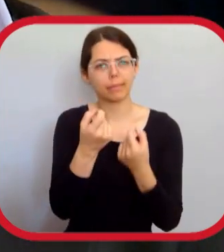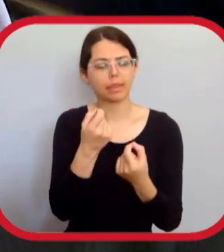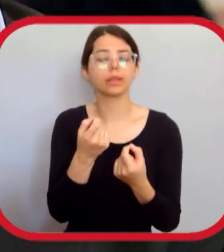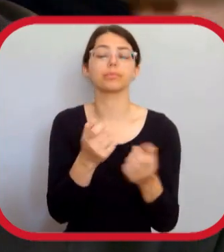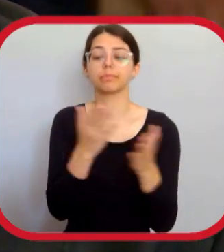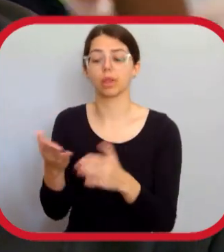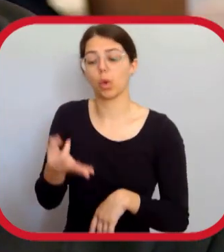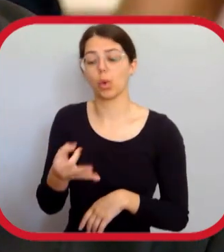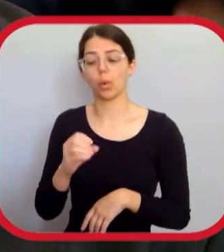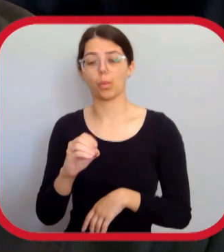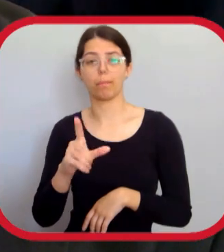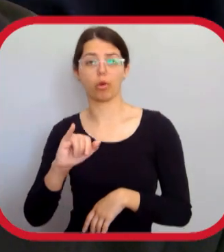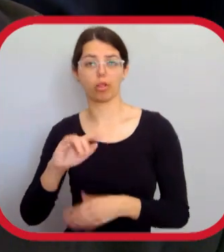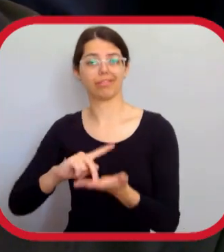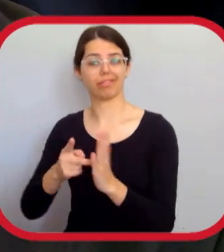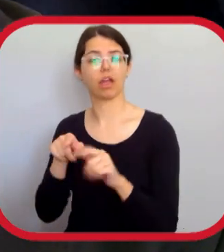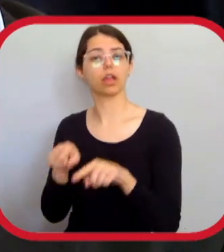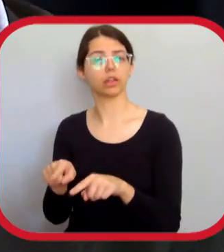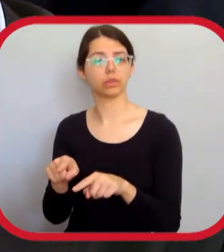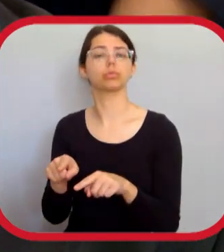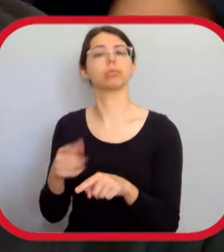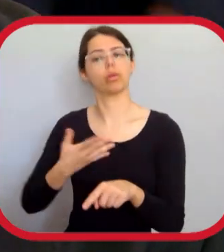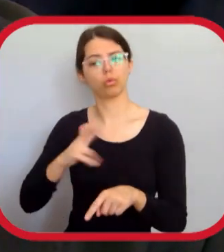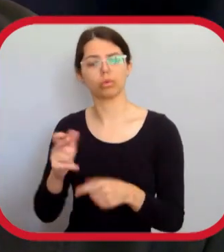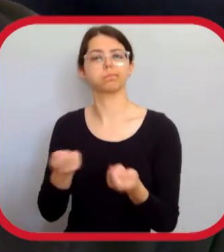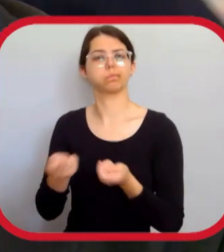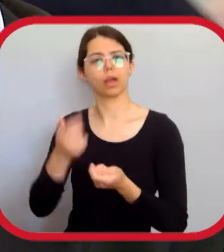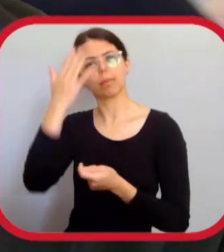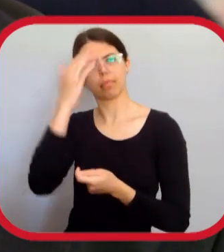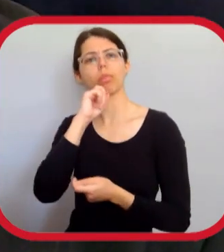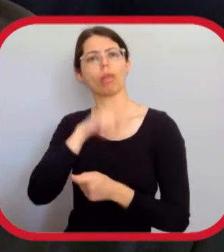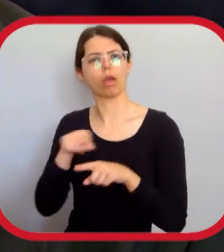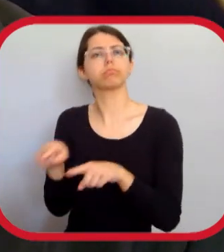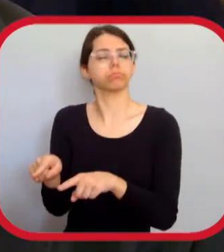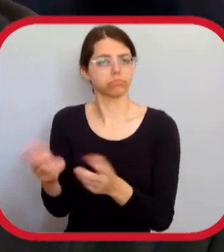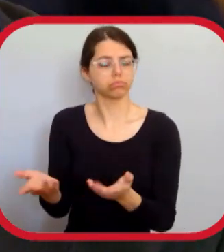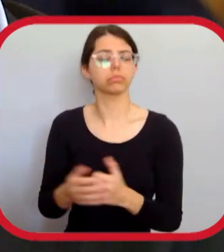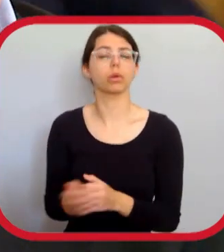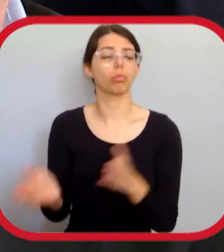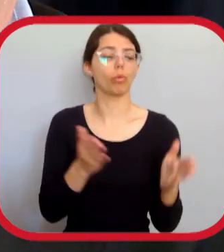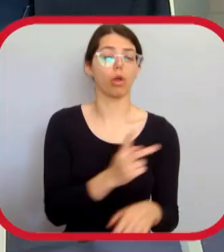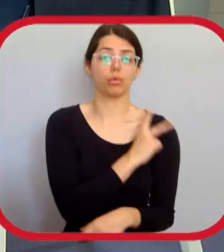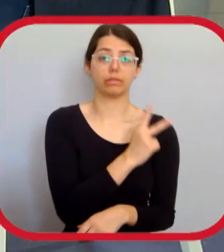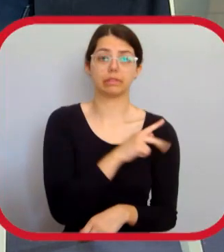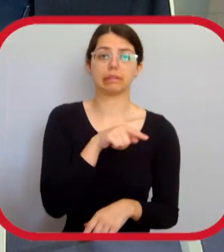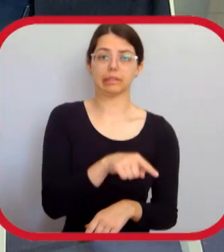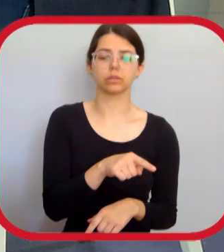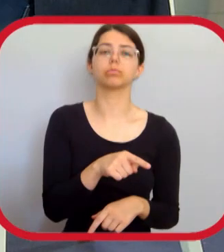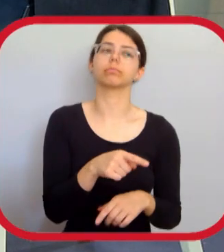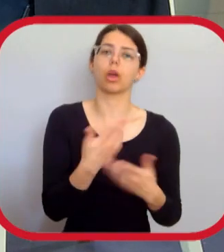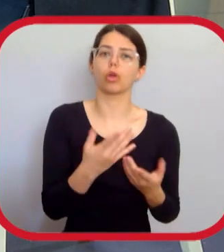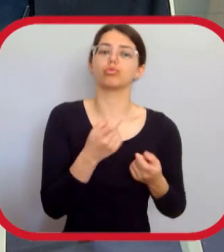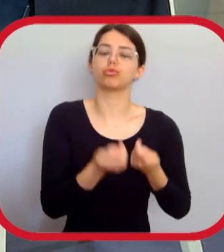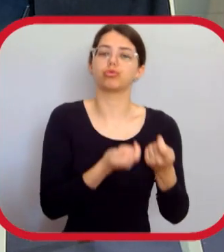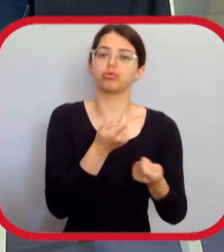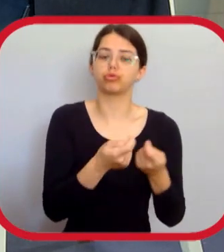um lado, os politécnicos têm sempre querido dar os doutoramentos e têm as capacidades para os fazer. Por outro lado, as universidades têm